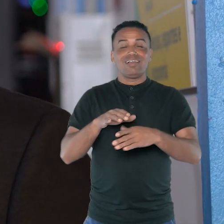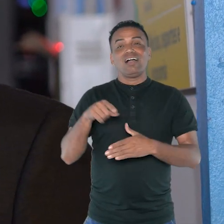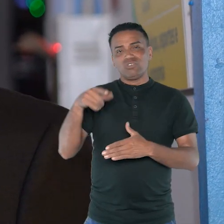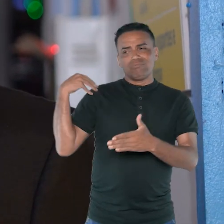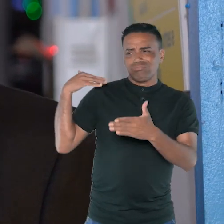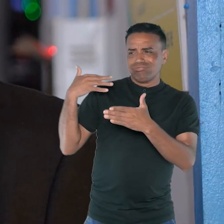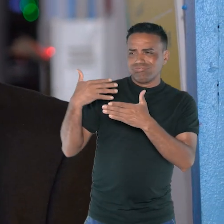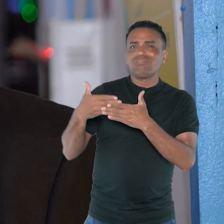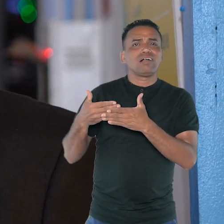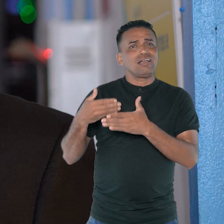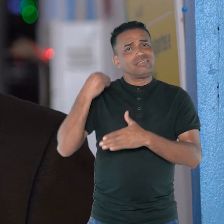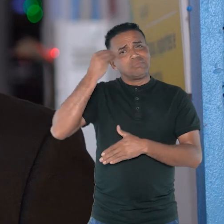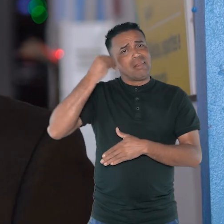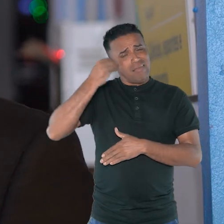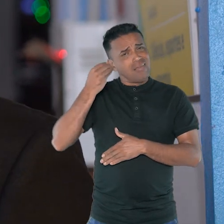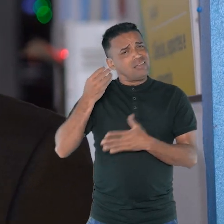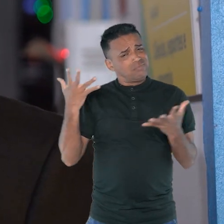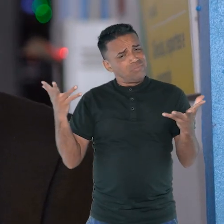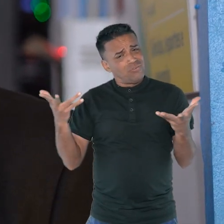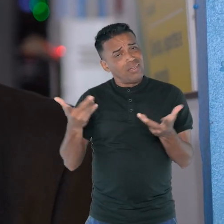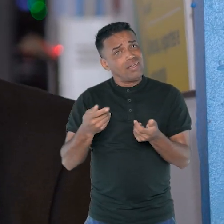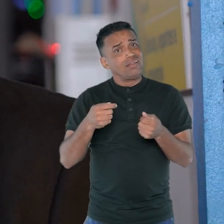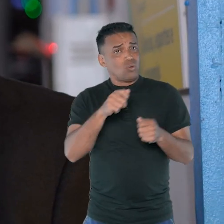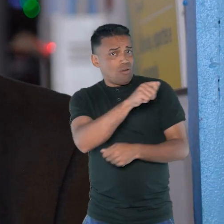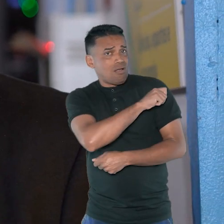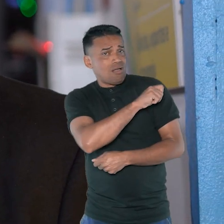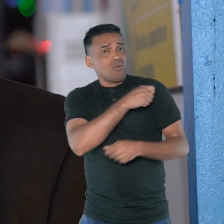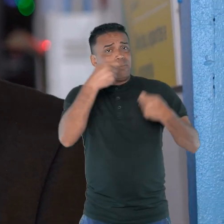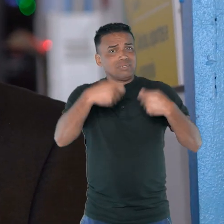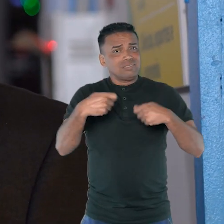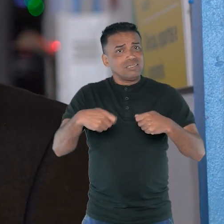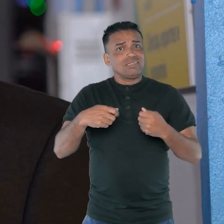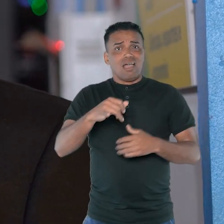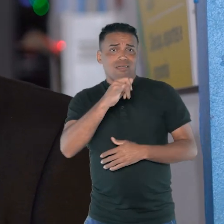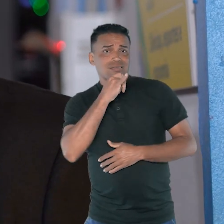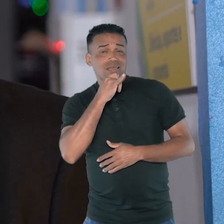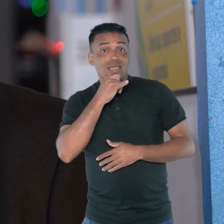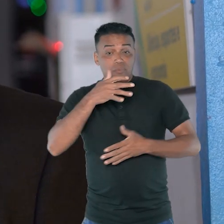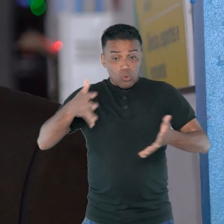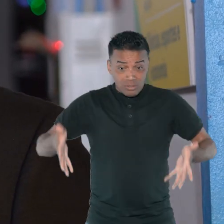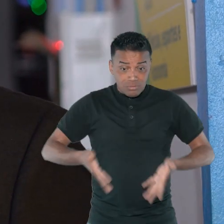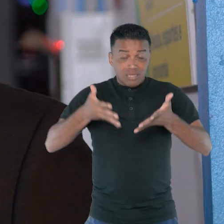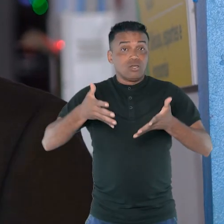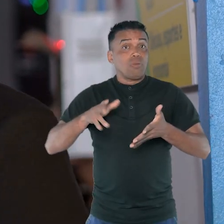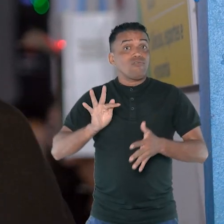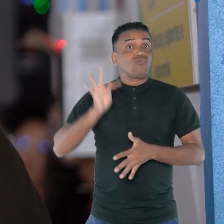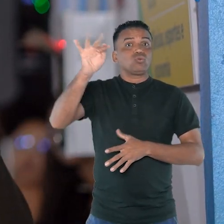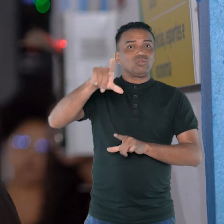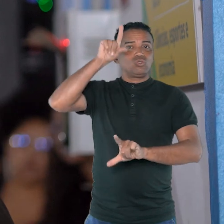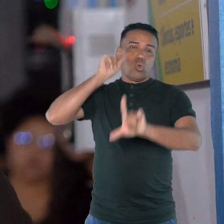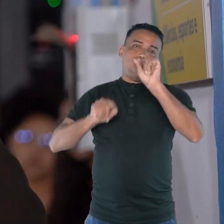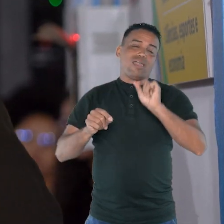alunos precisam desses exemplos e inspirações para poder tomar boas decisões. E a gente